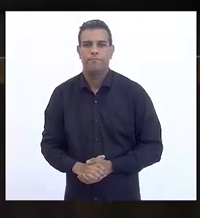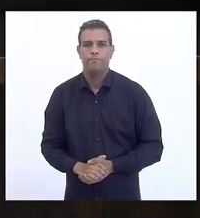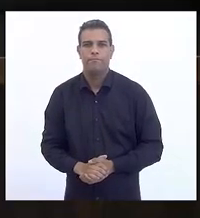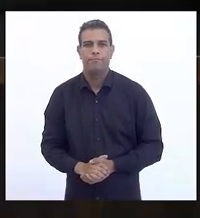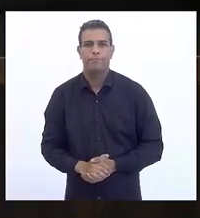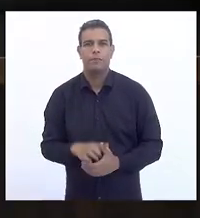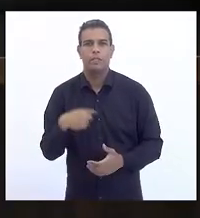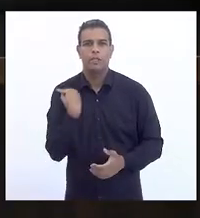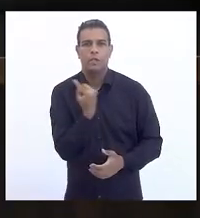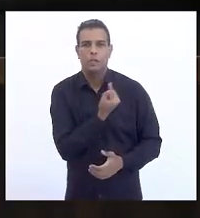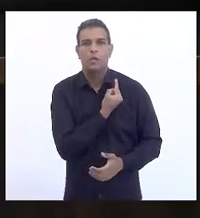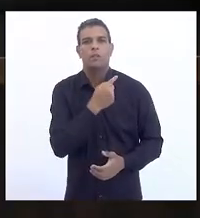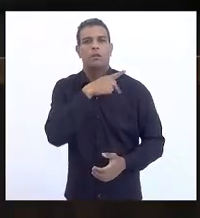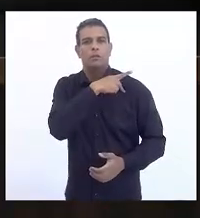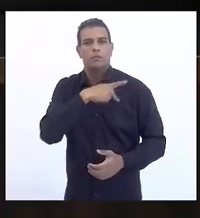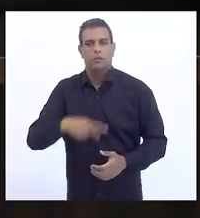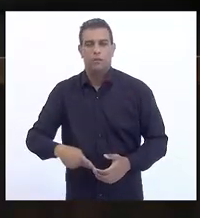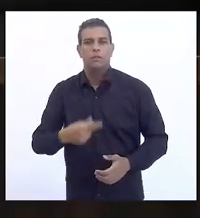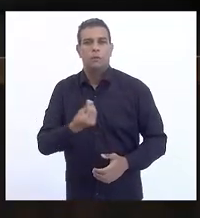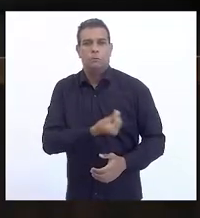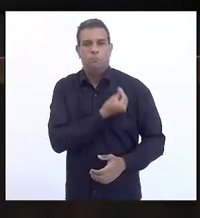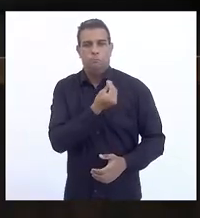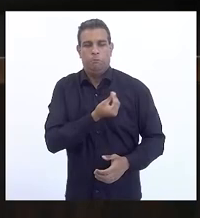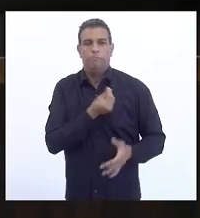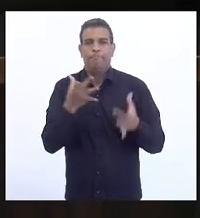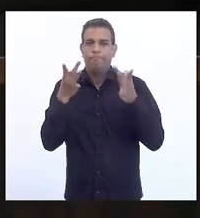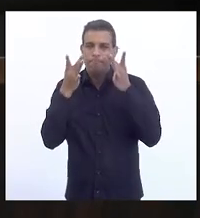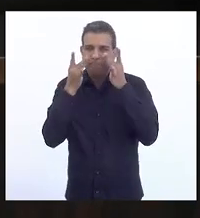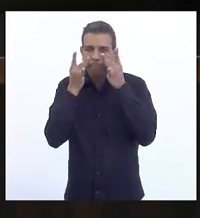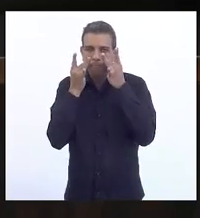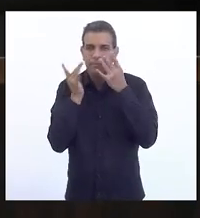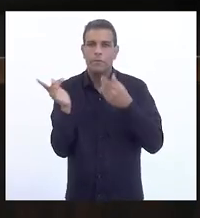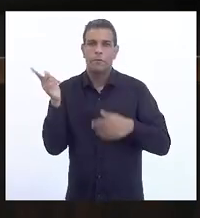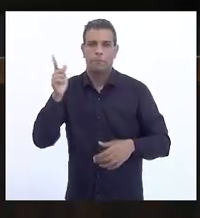Nosso presidente André Siciliano já se encontra aqui.